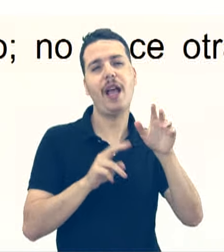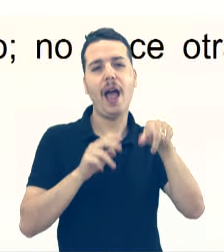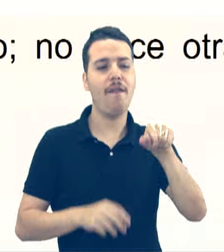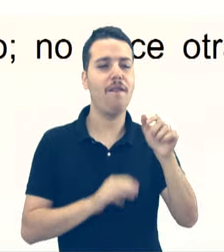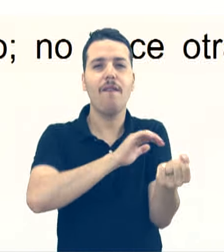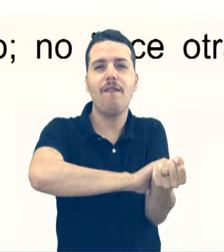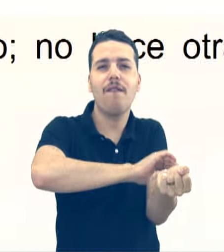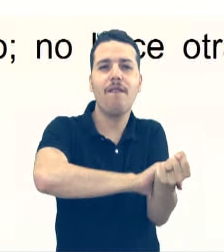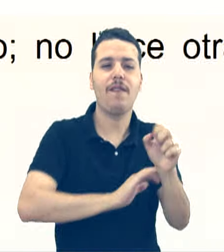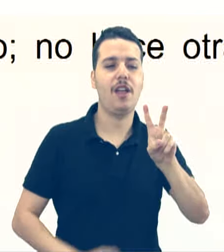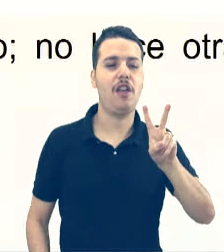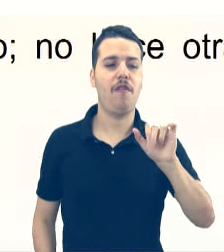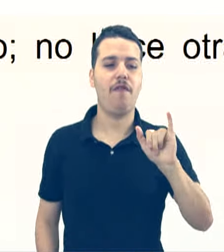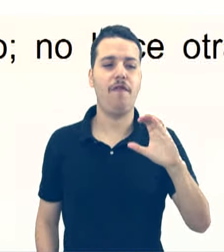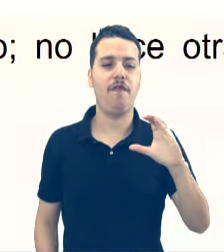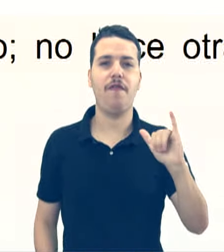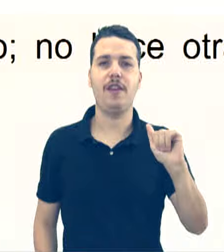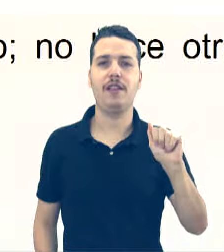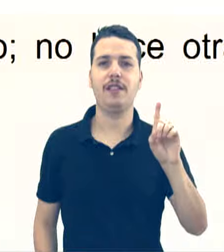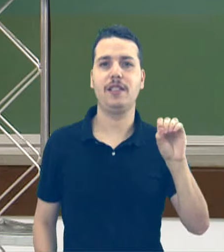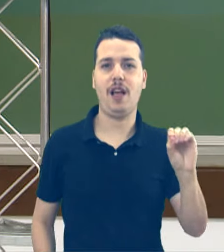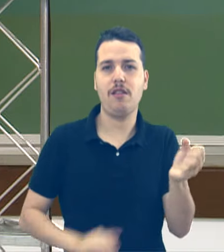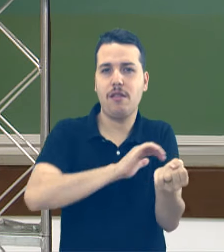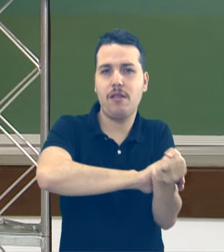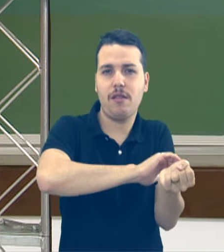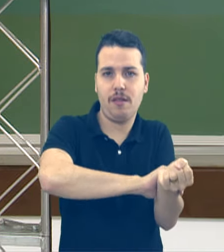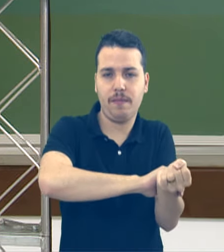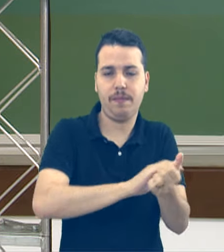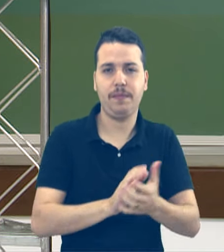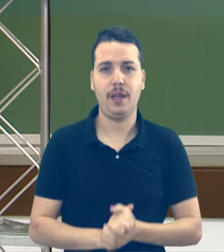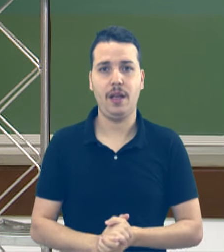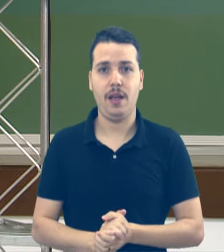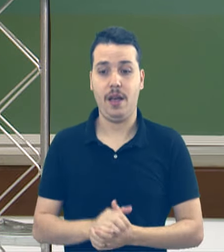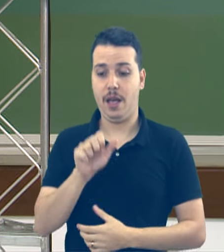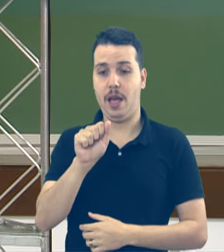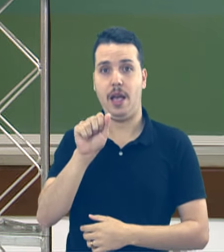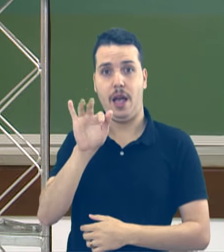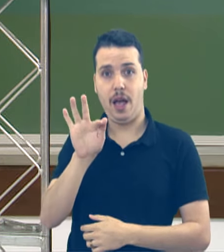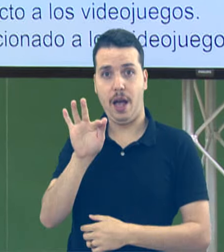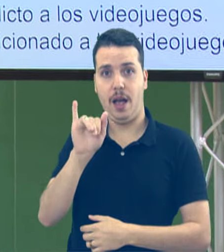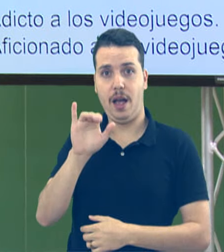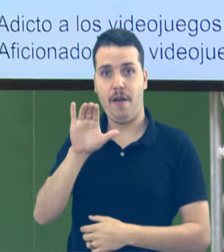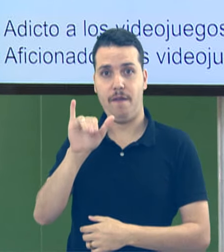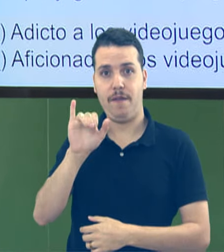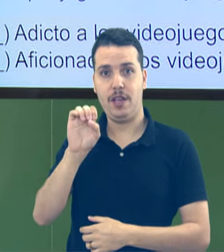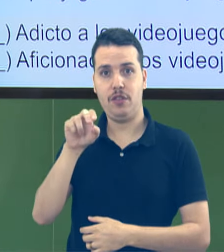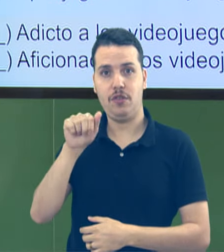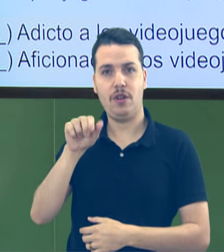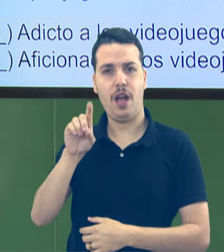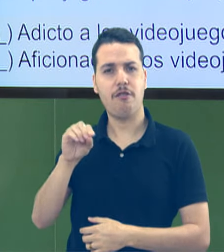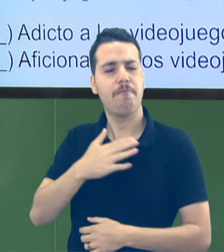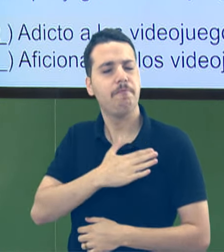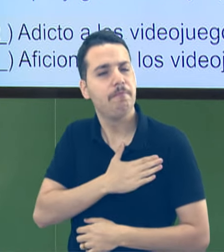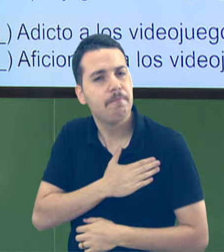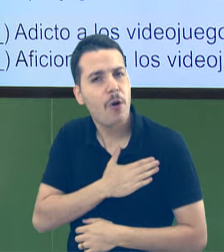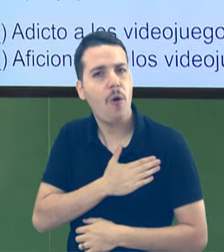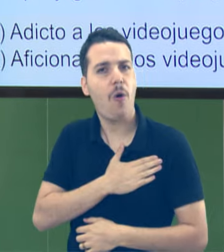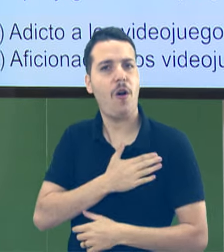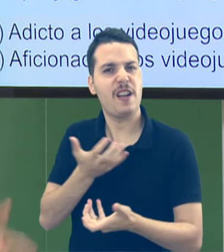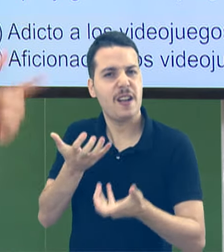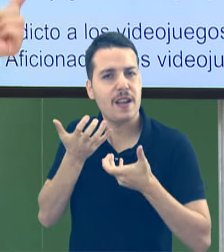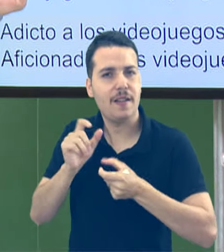um viciado em jogos, né? E aficionado seria amante, aquele que